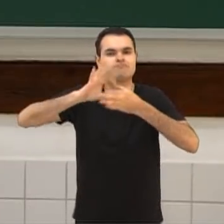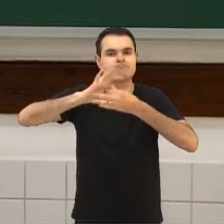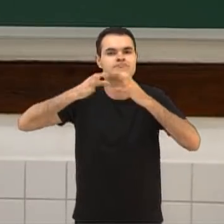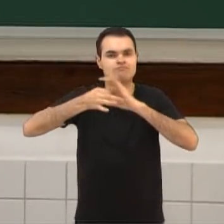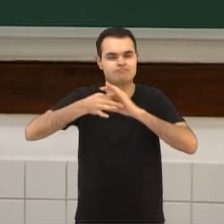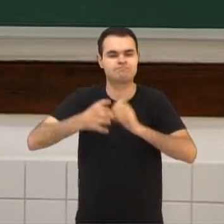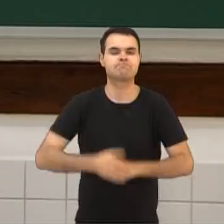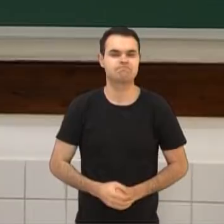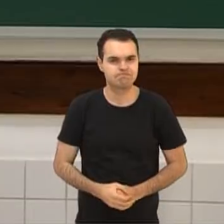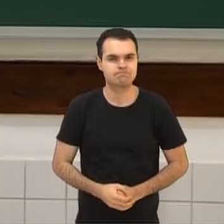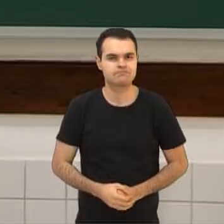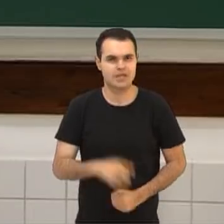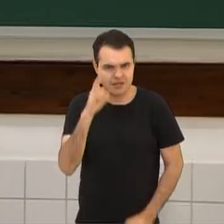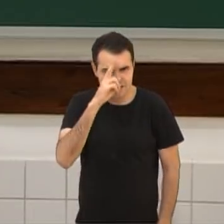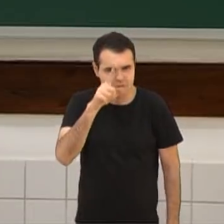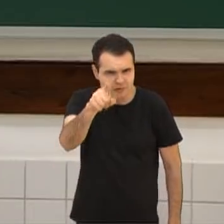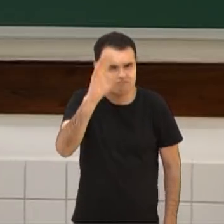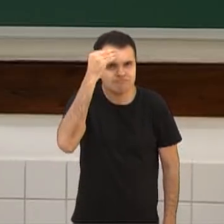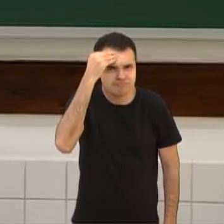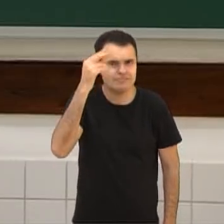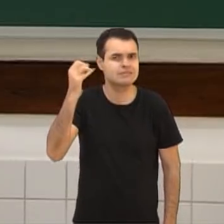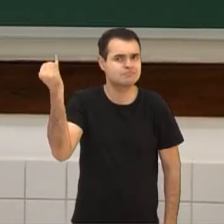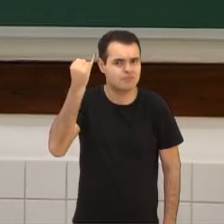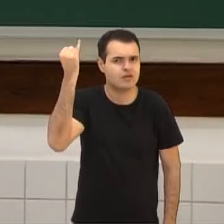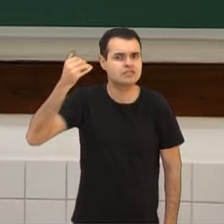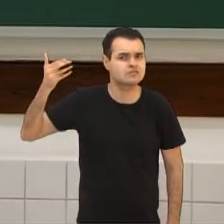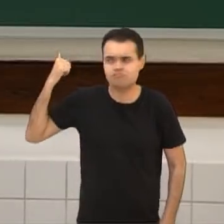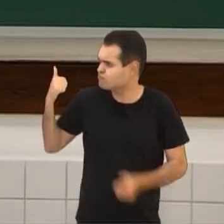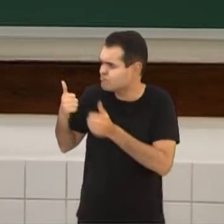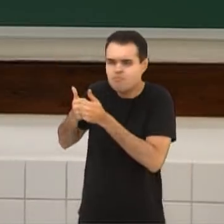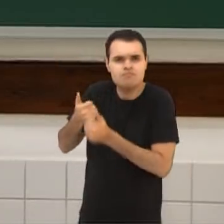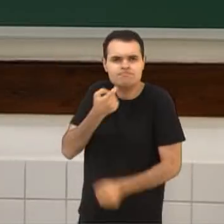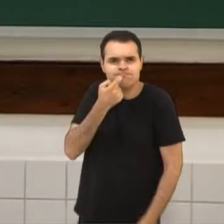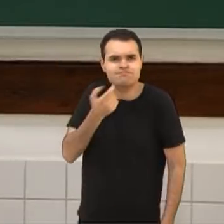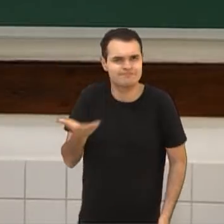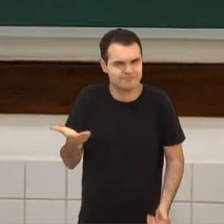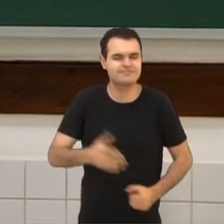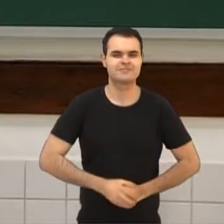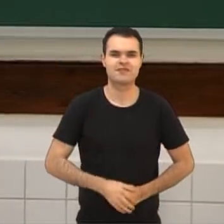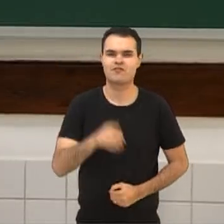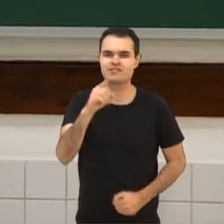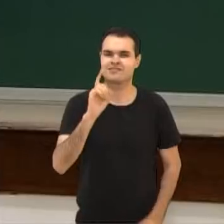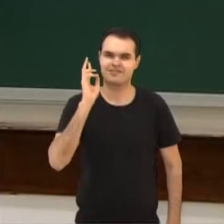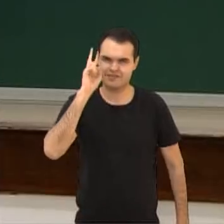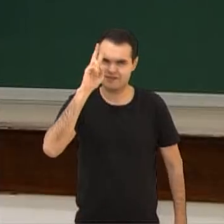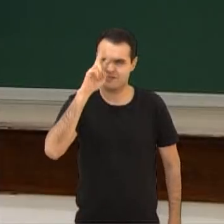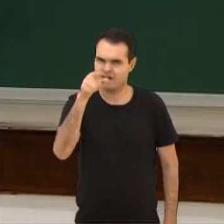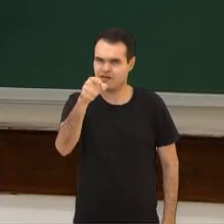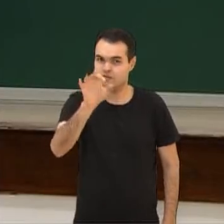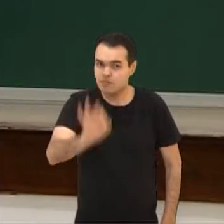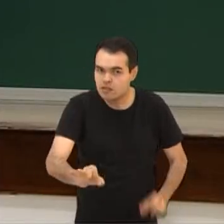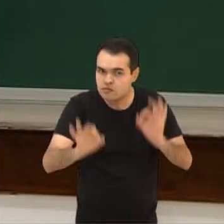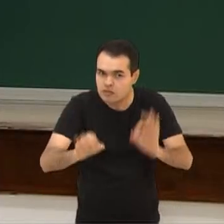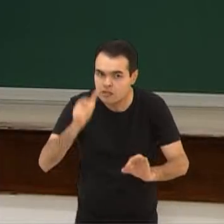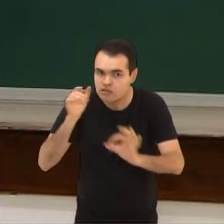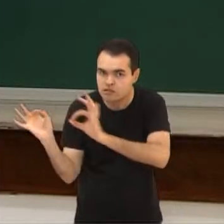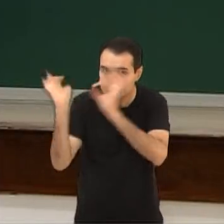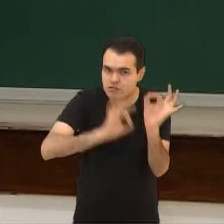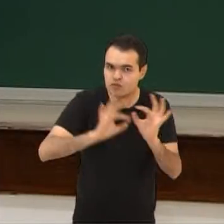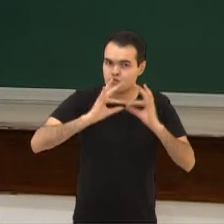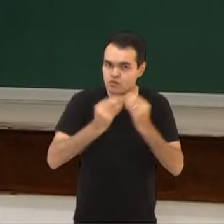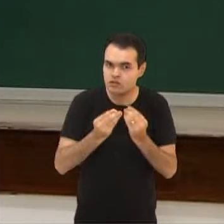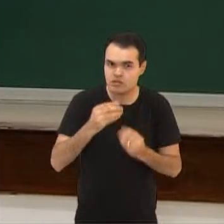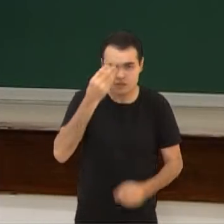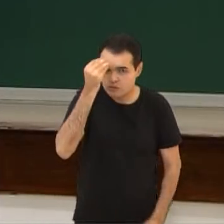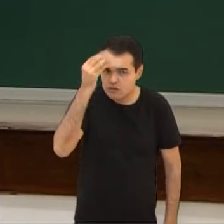Olímpicos. Lembrou desses dois eventos super importantes recentes? Isso. Você se lembra deles? Mesmo? Assistiu? Lembra com a família?